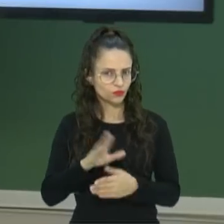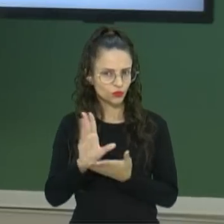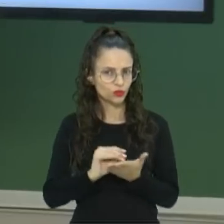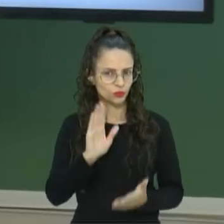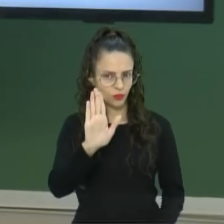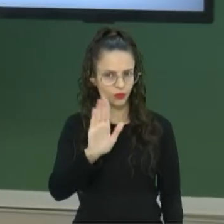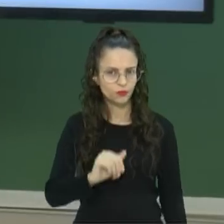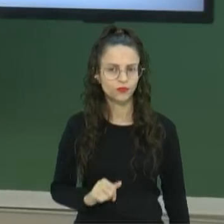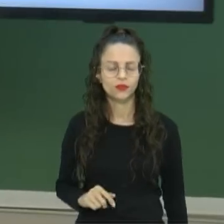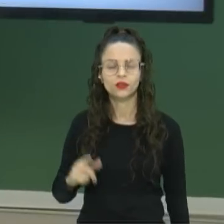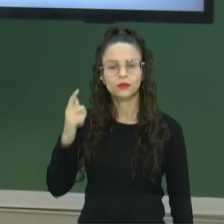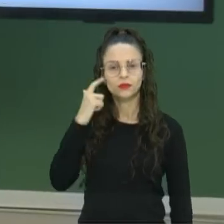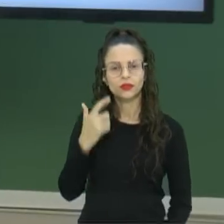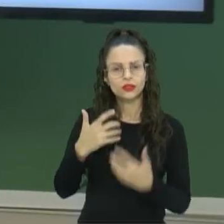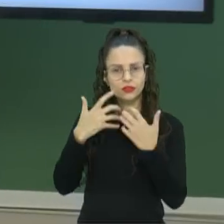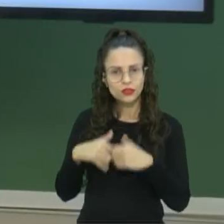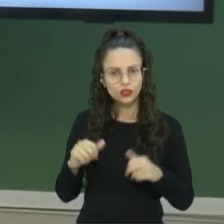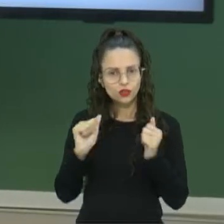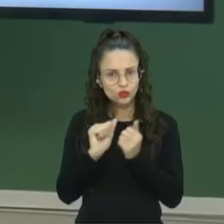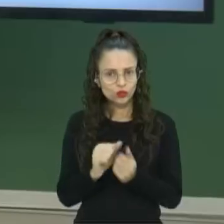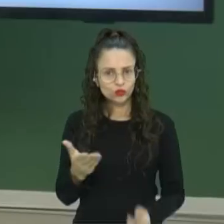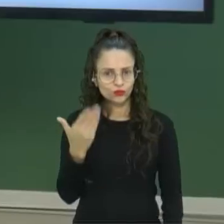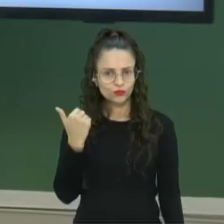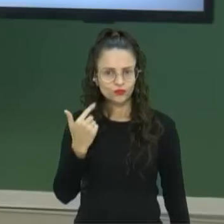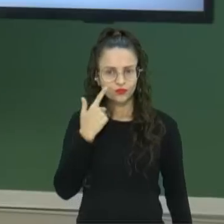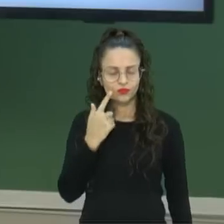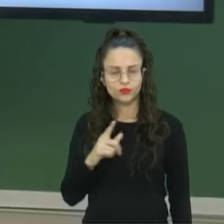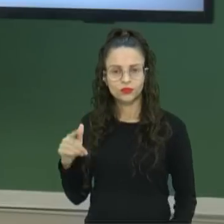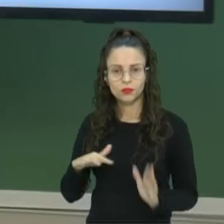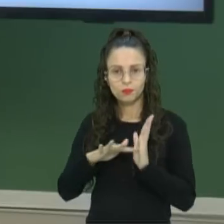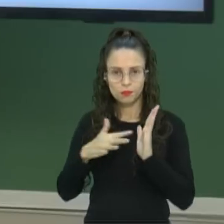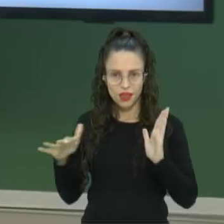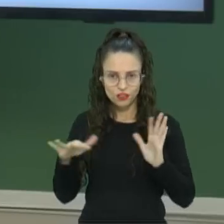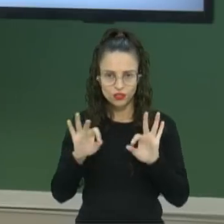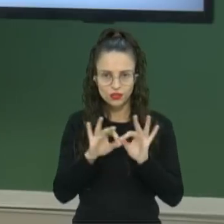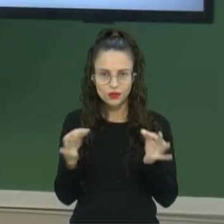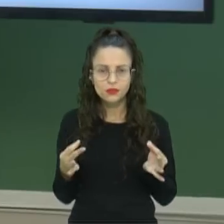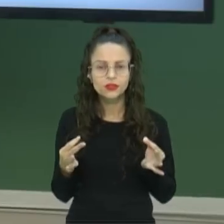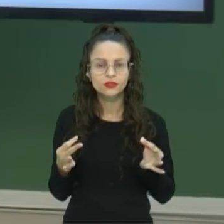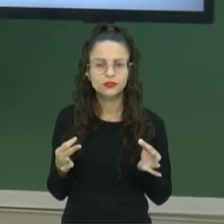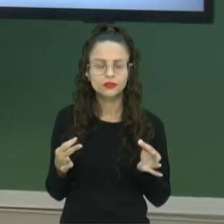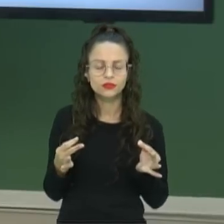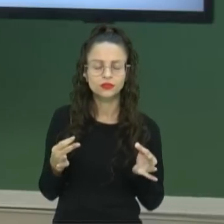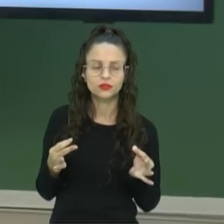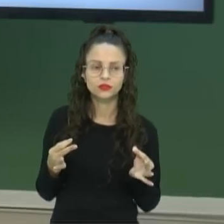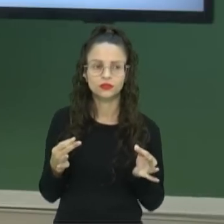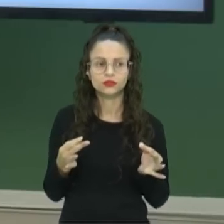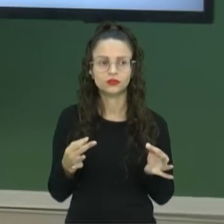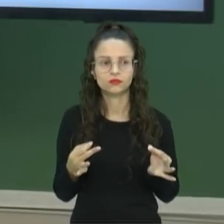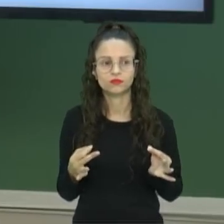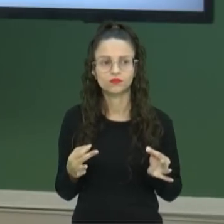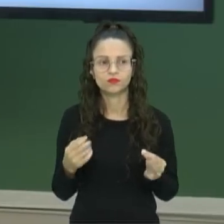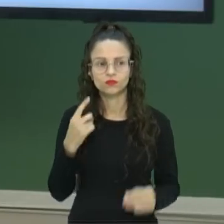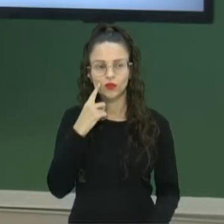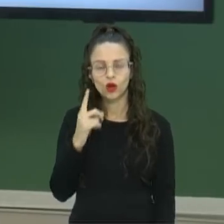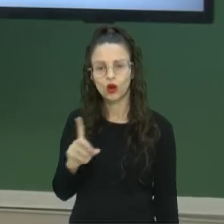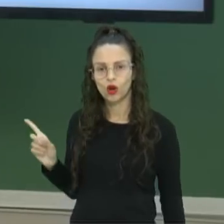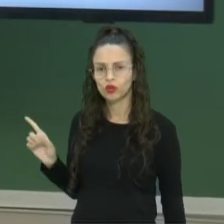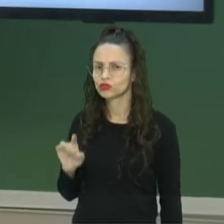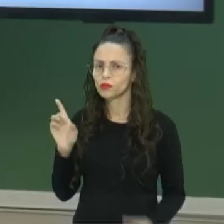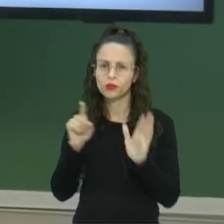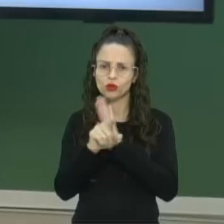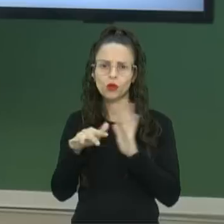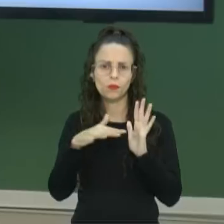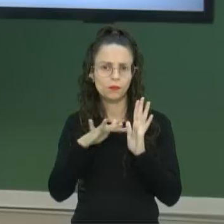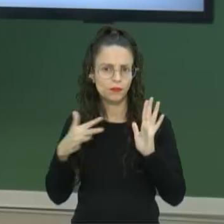copiar. Vamos pensar juntos. É uma média aritmética simples? Ele quer saber a média, ó. Ele só perguntou a